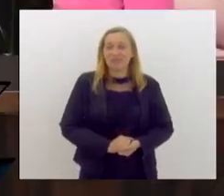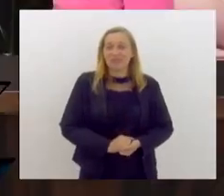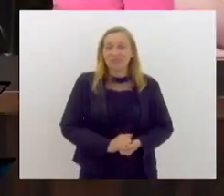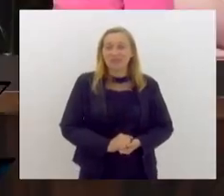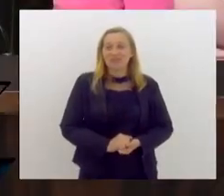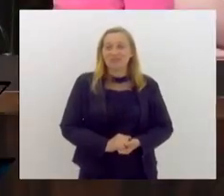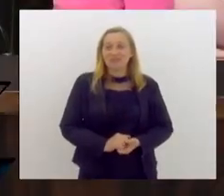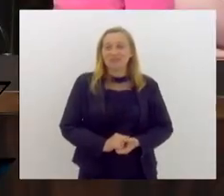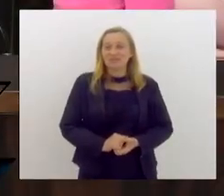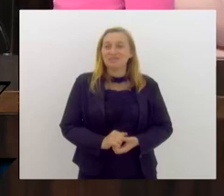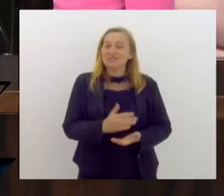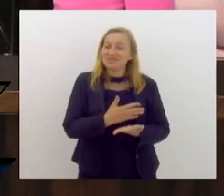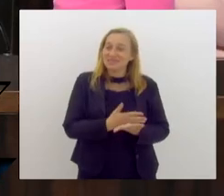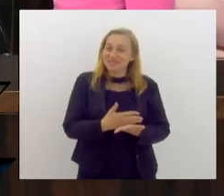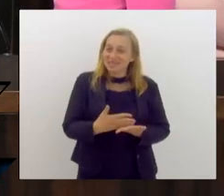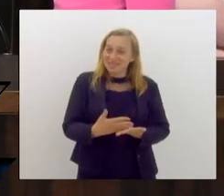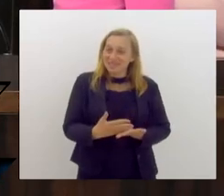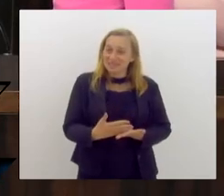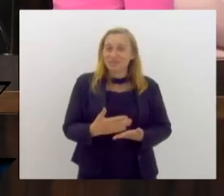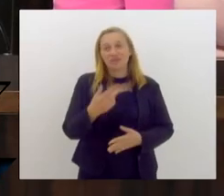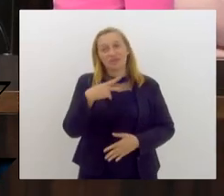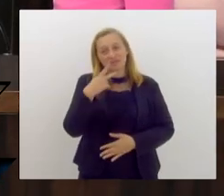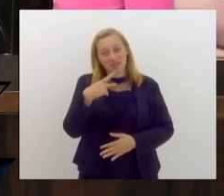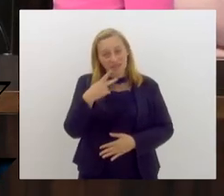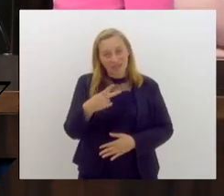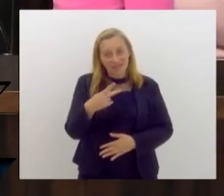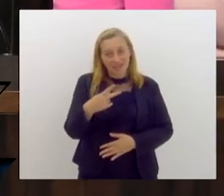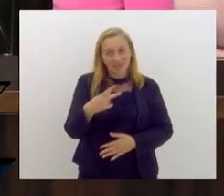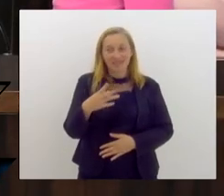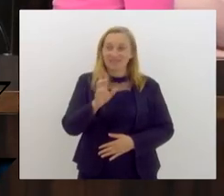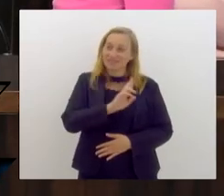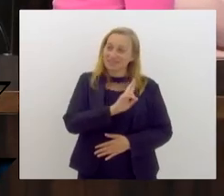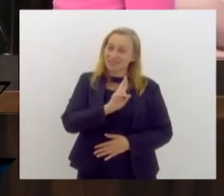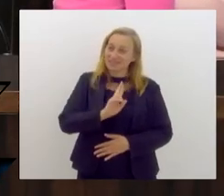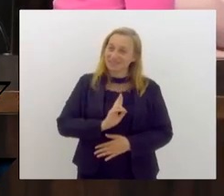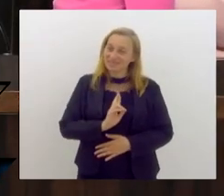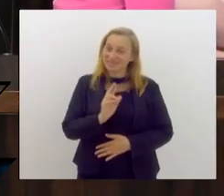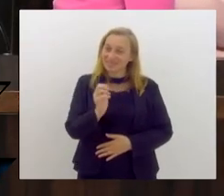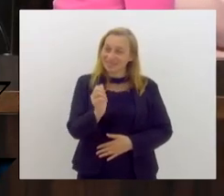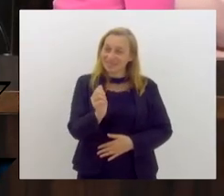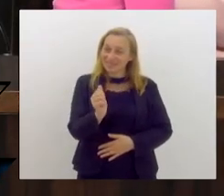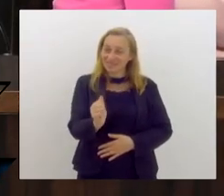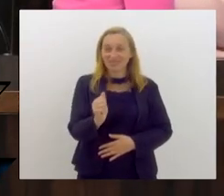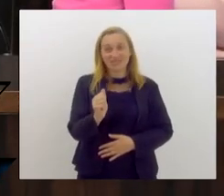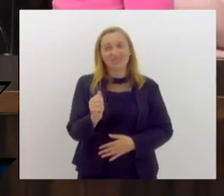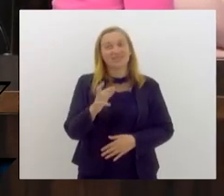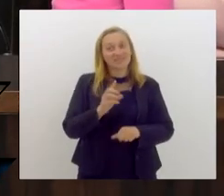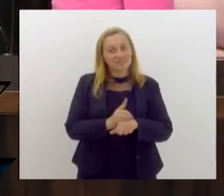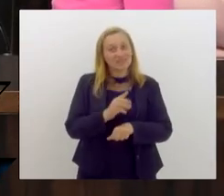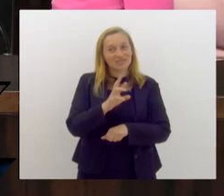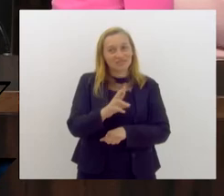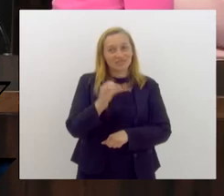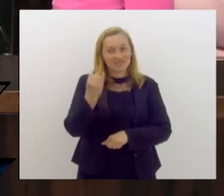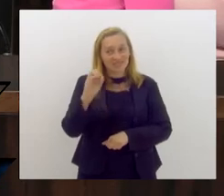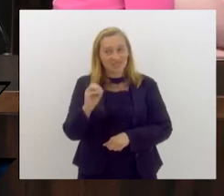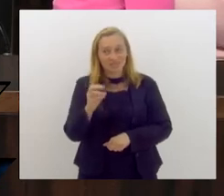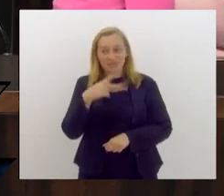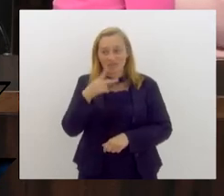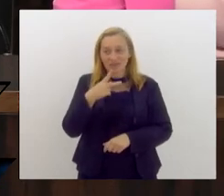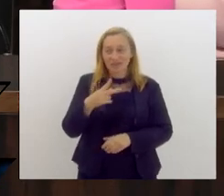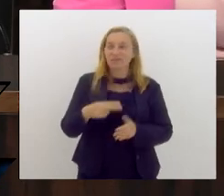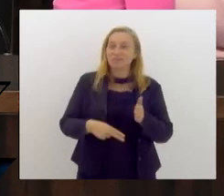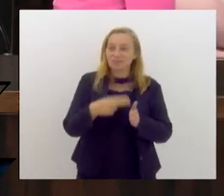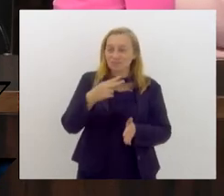Olha só, no começo eu ia falar sobre isso, o Rodrigo Amorim e doutor Serginho, eu ia falar sobre essa cirurgia do